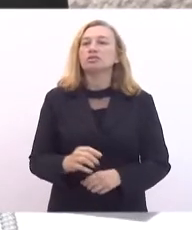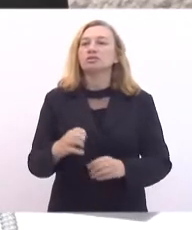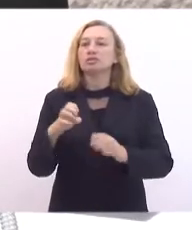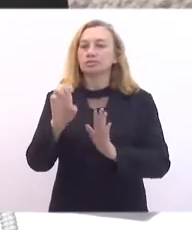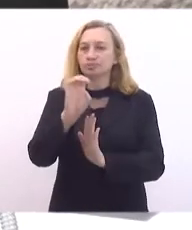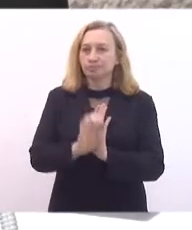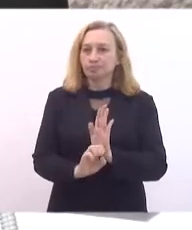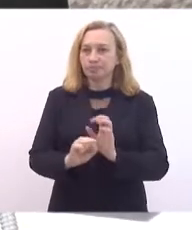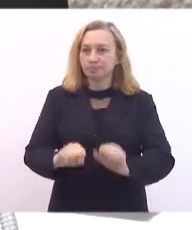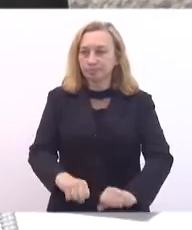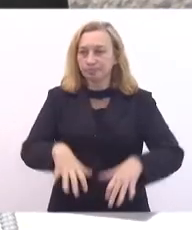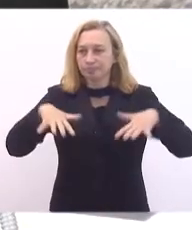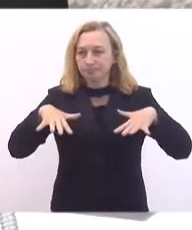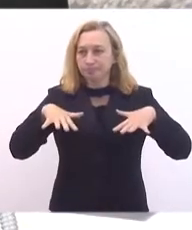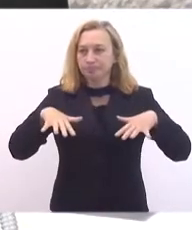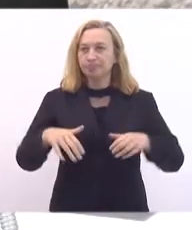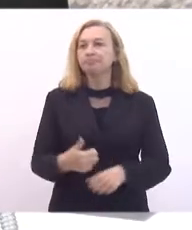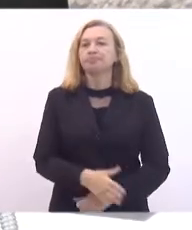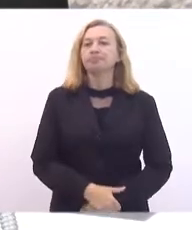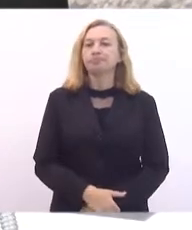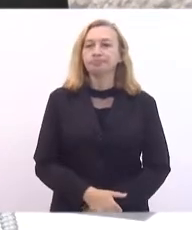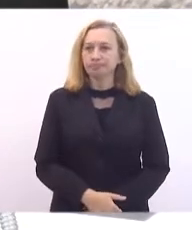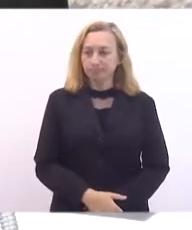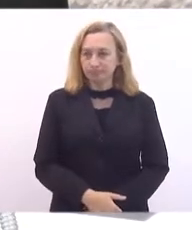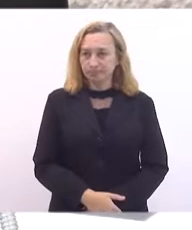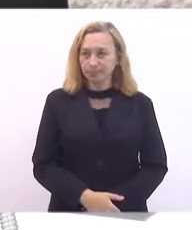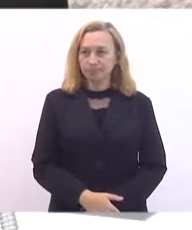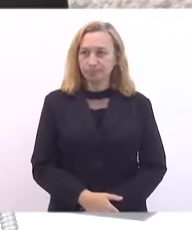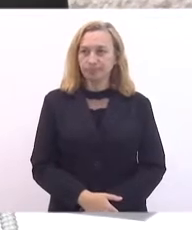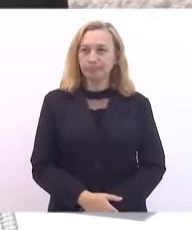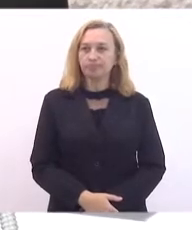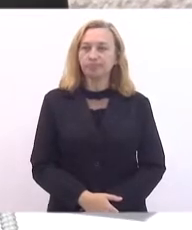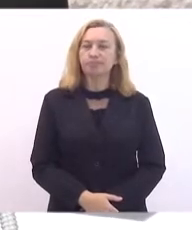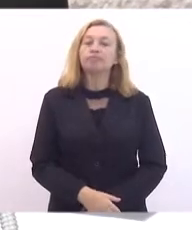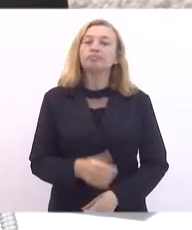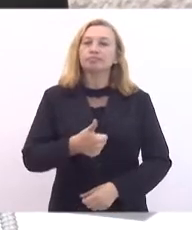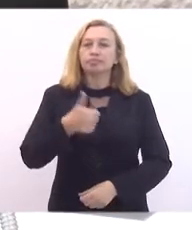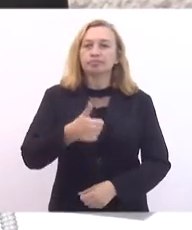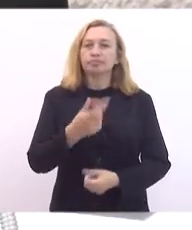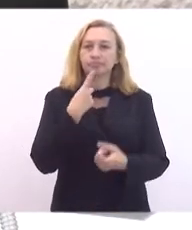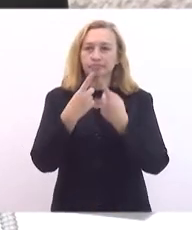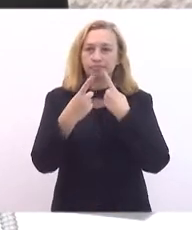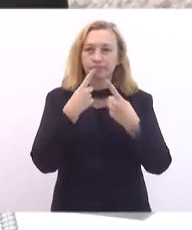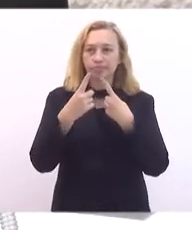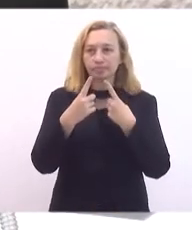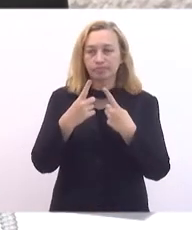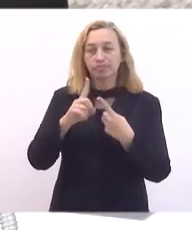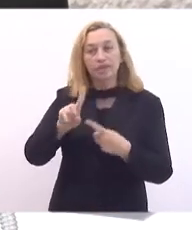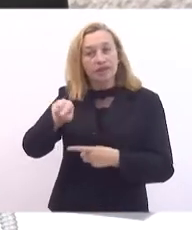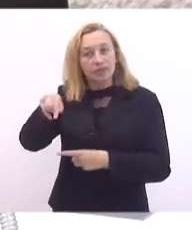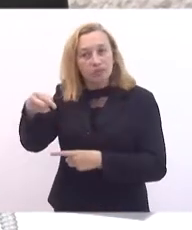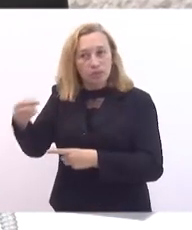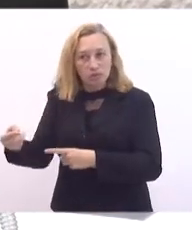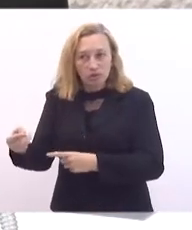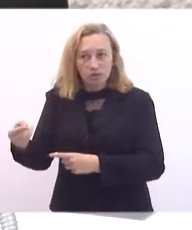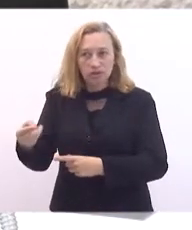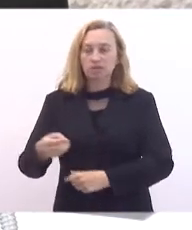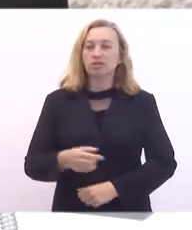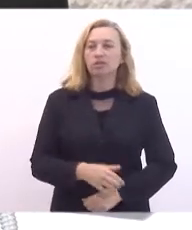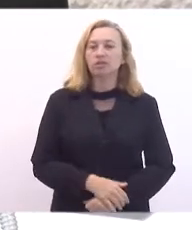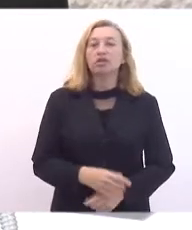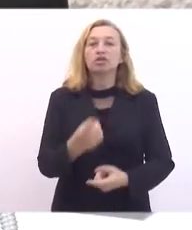plenário faremos primeiro e esta discussão para em seguida